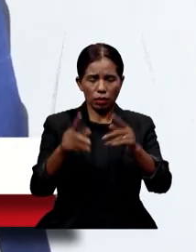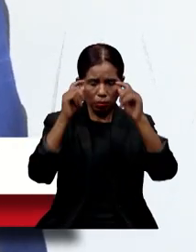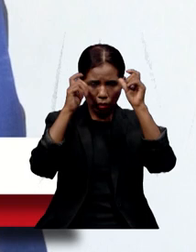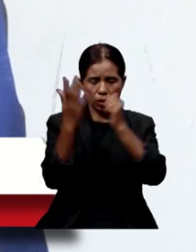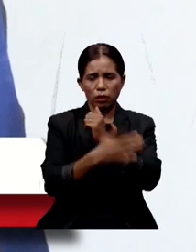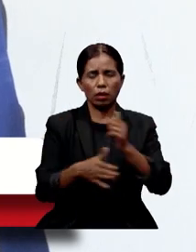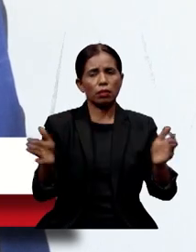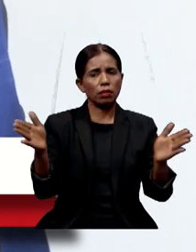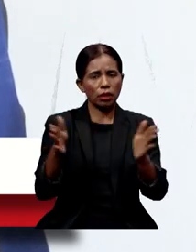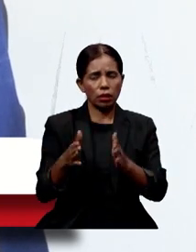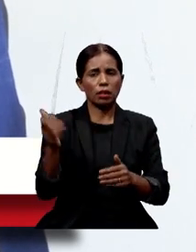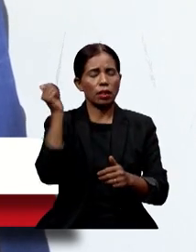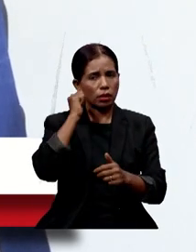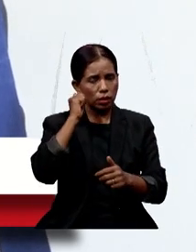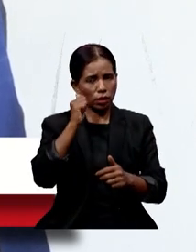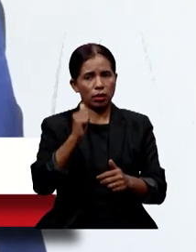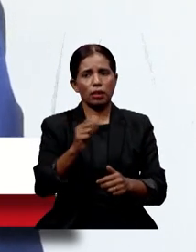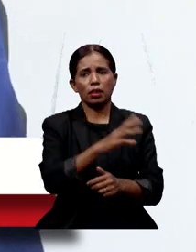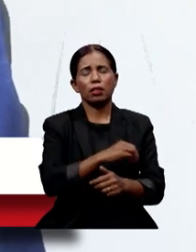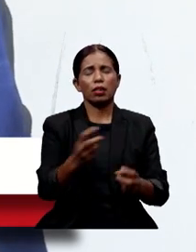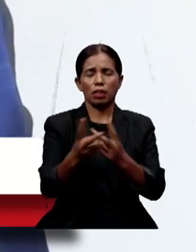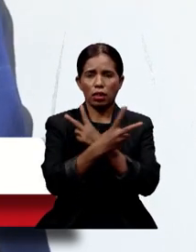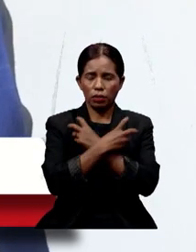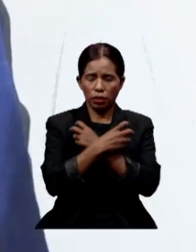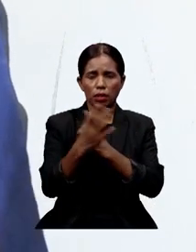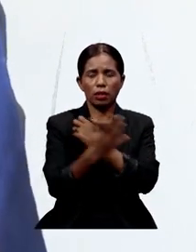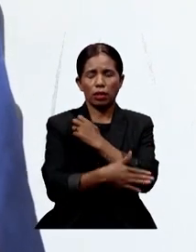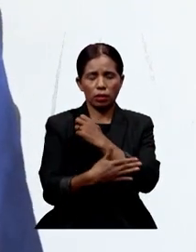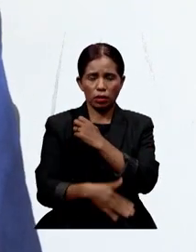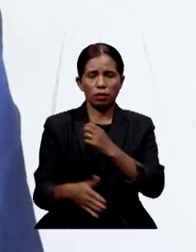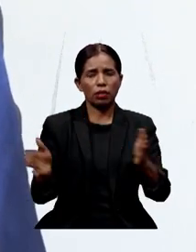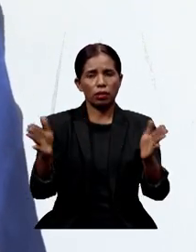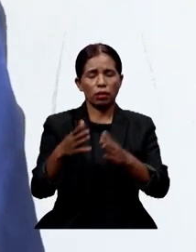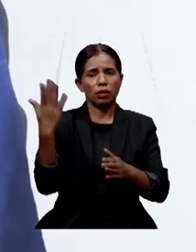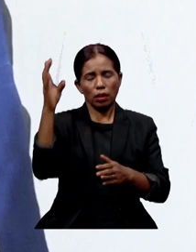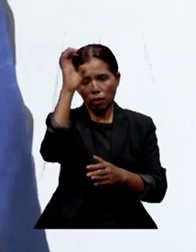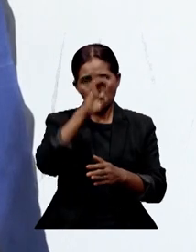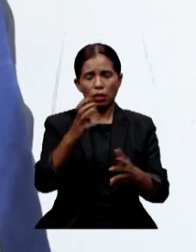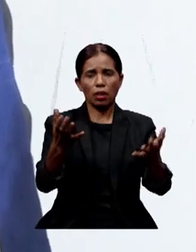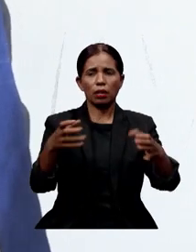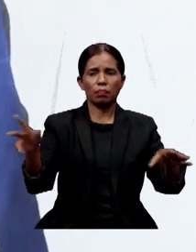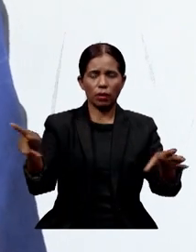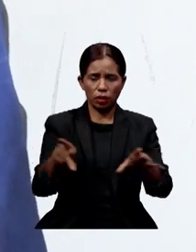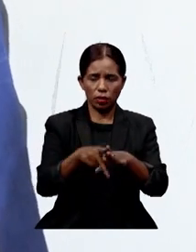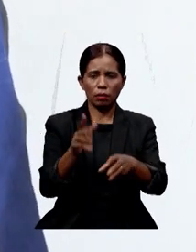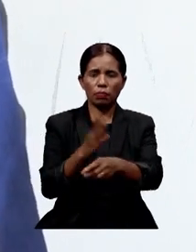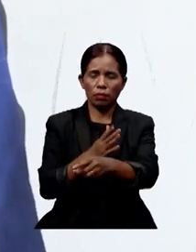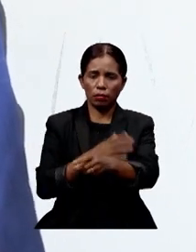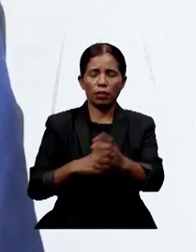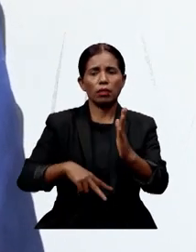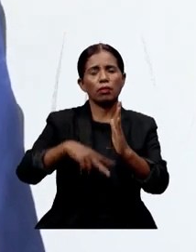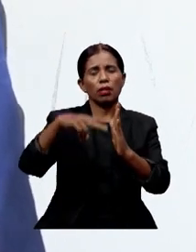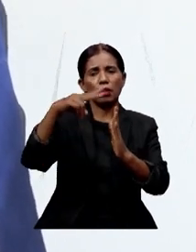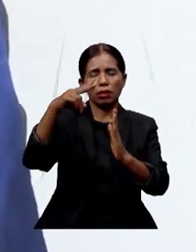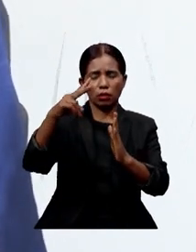iha sudeste asiático. Enquanto Austria nasaun ki kida iha continente Europa, ha karak participa no promove valor